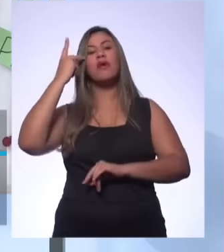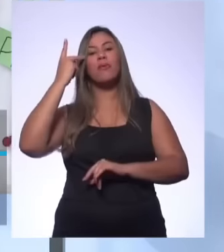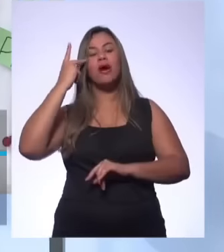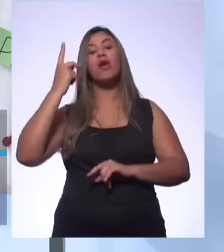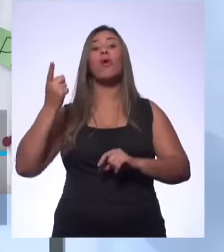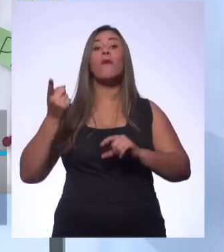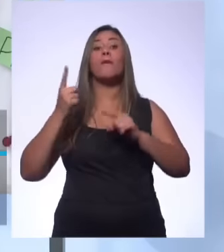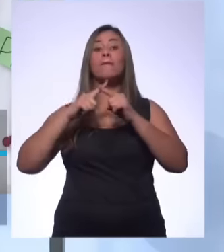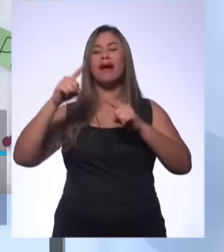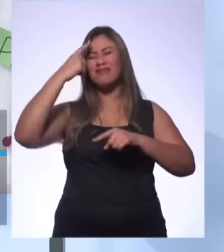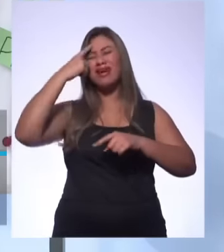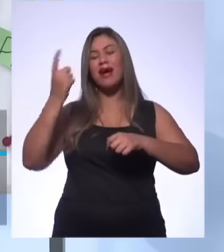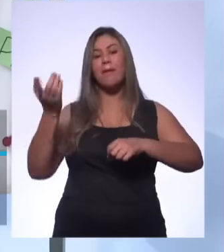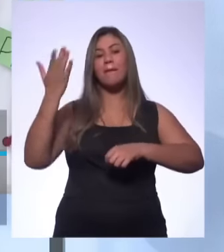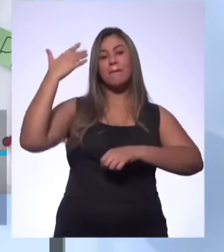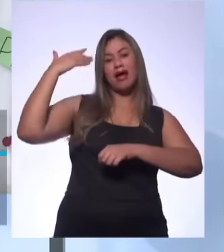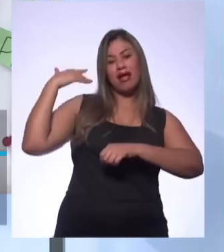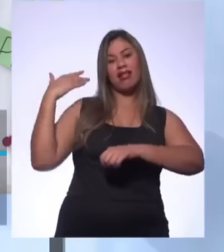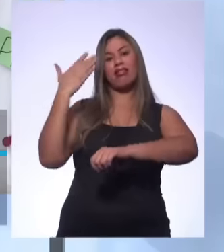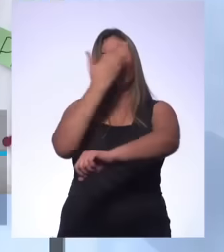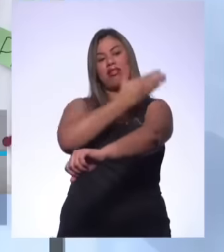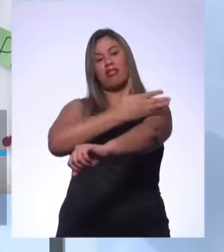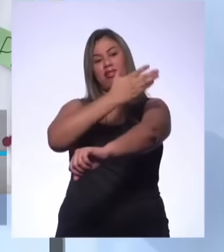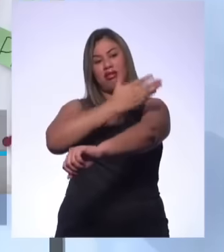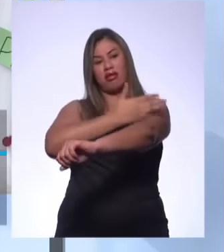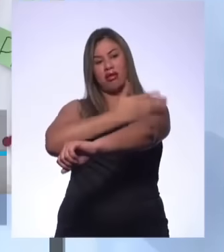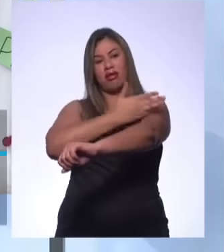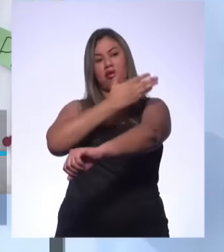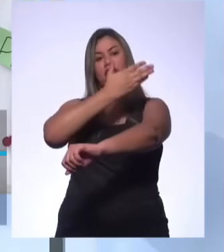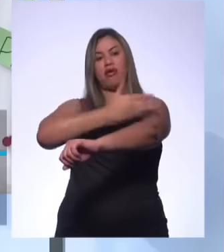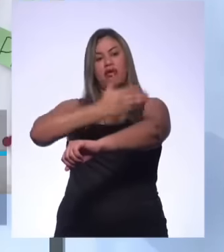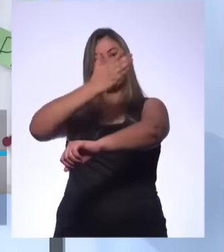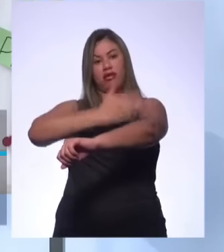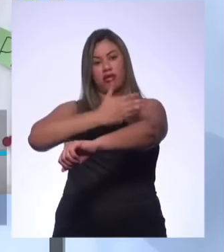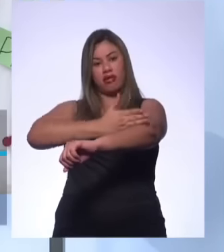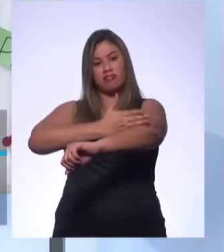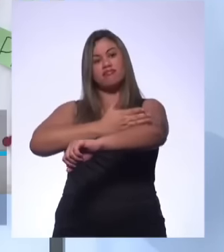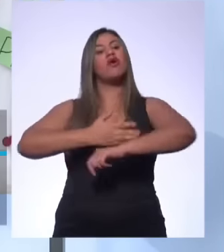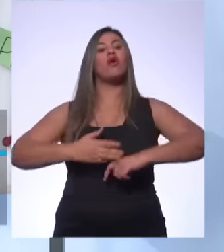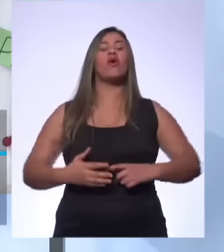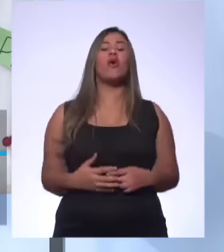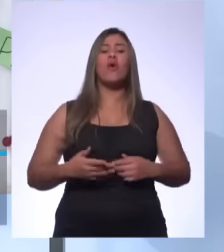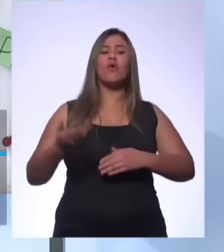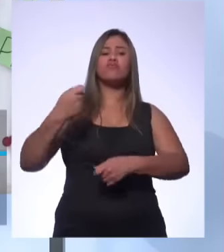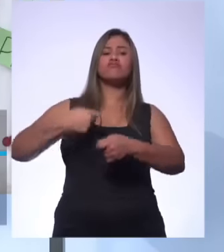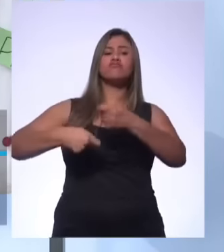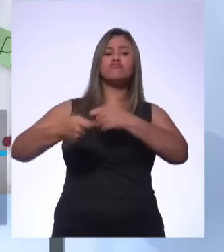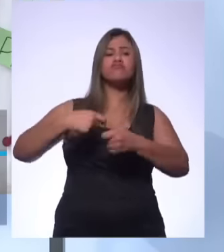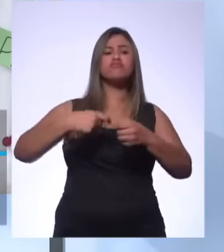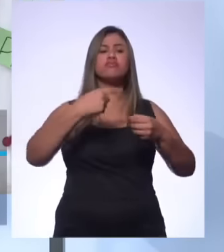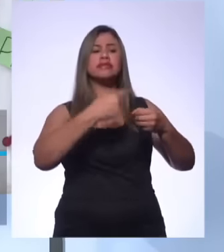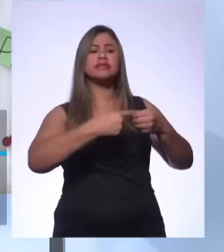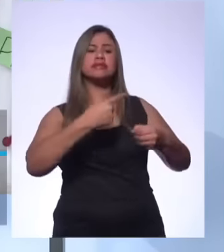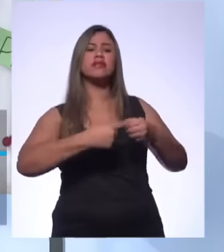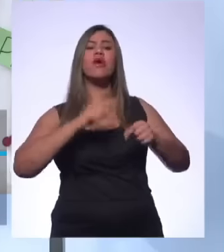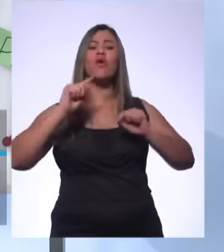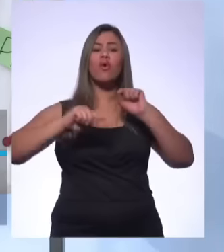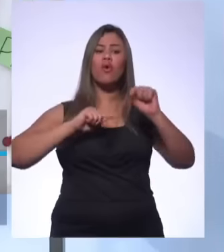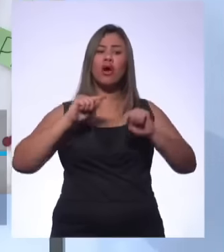transição do mundo antigo para o mundo medieval, qual é a relação aí de cidade e comércio? Olha só, pessoal, cidade e comércio